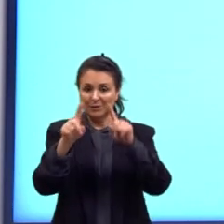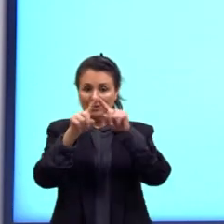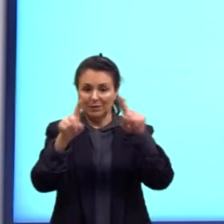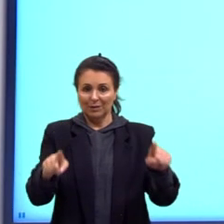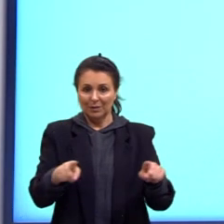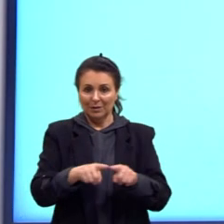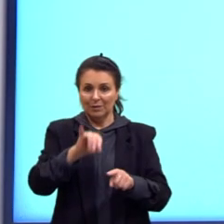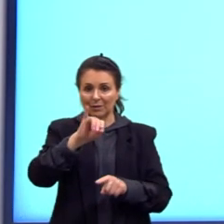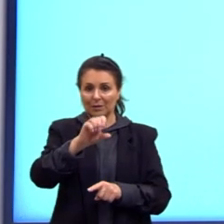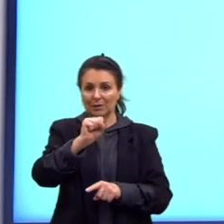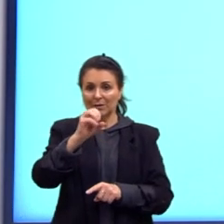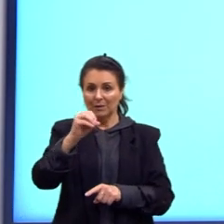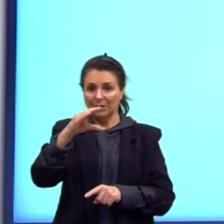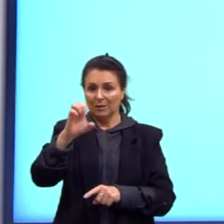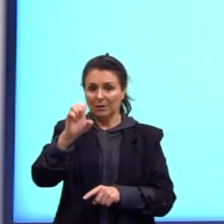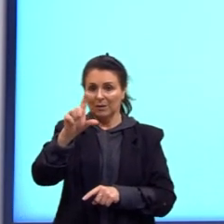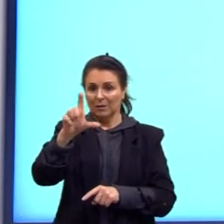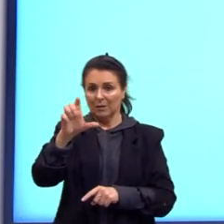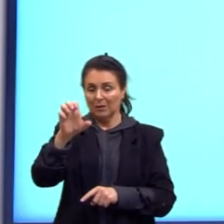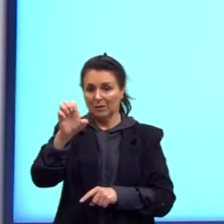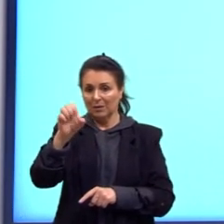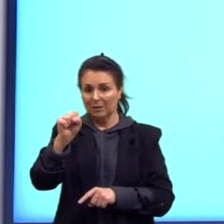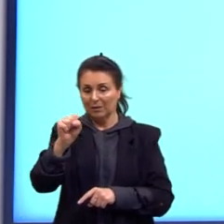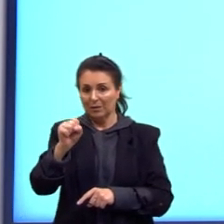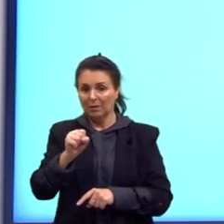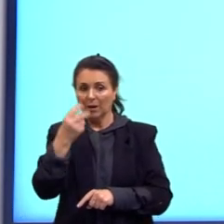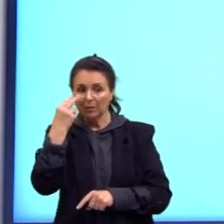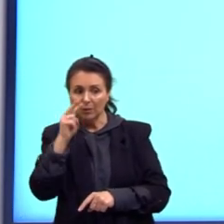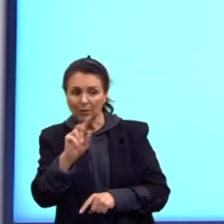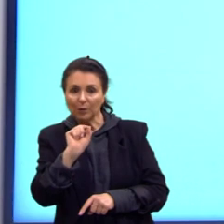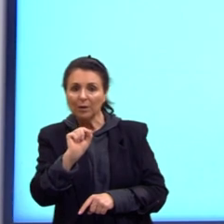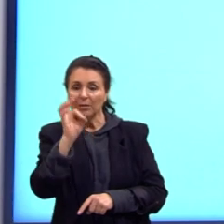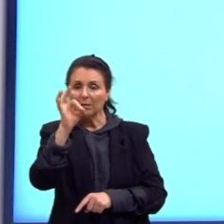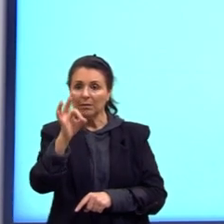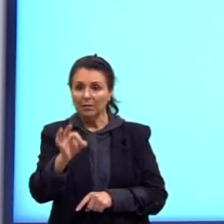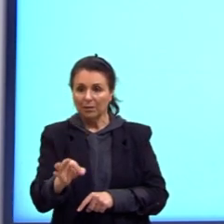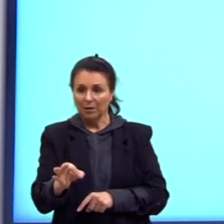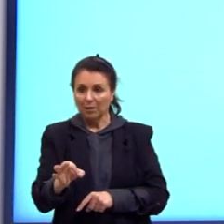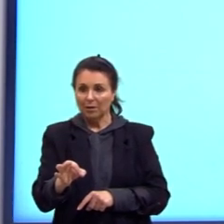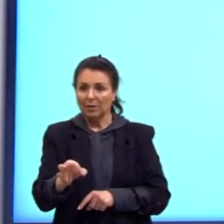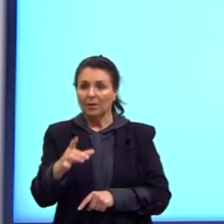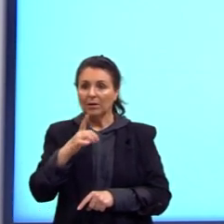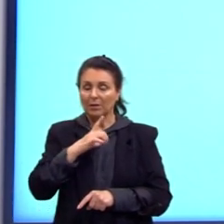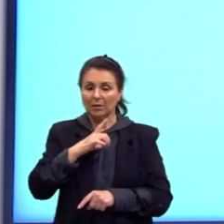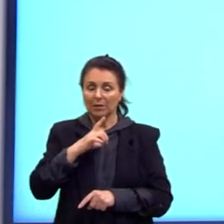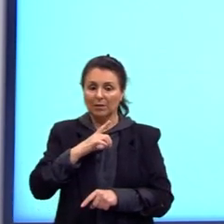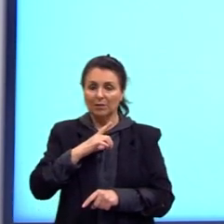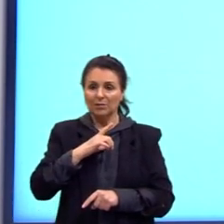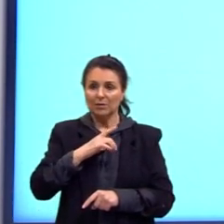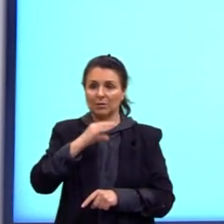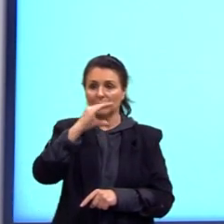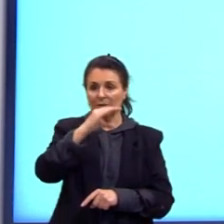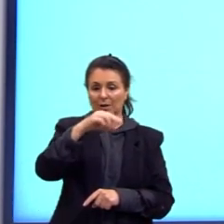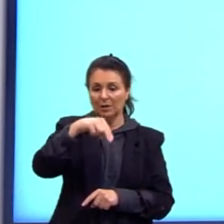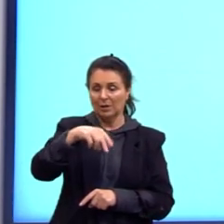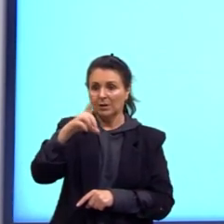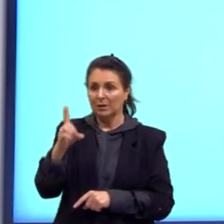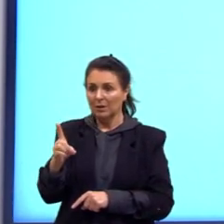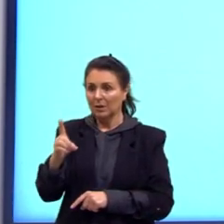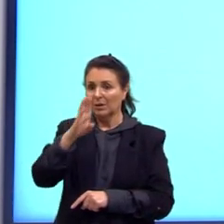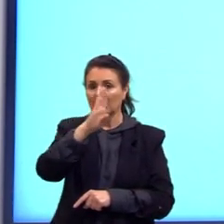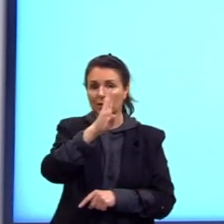lá nos nossos alternativas então nós buscamos alternativa correta que tinha ali o triângulo CND